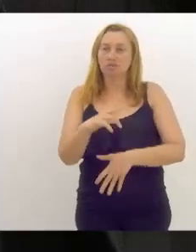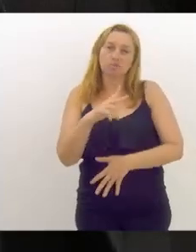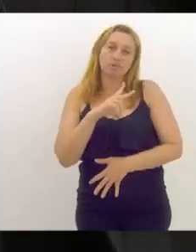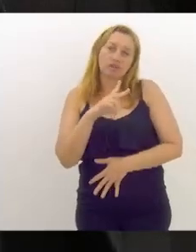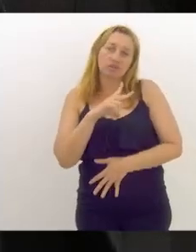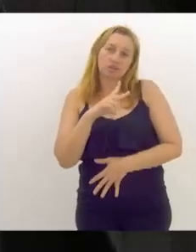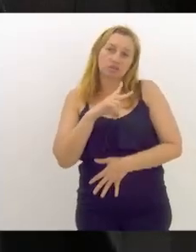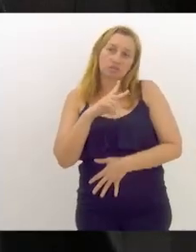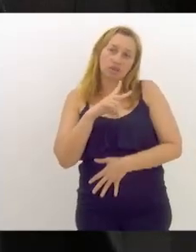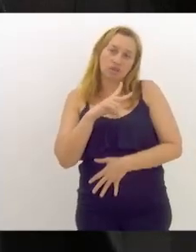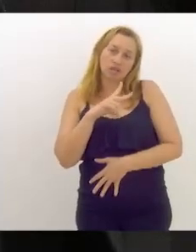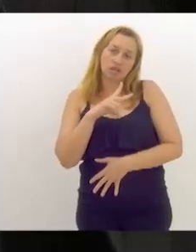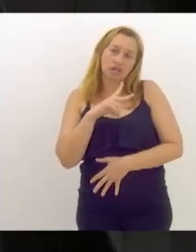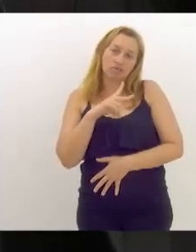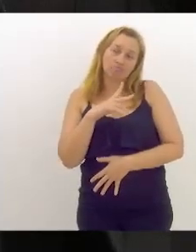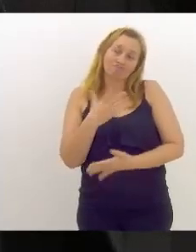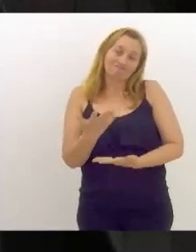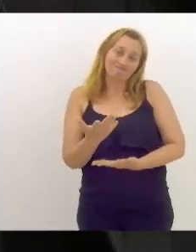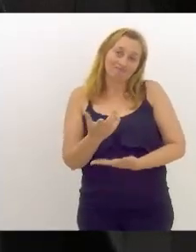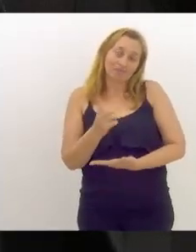individual e não o coletivo.